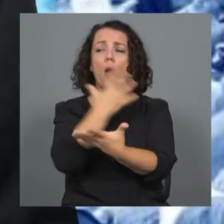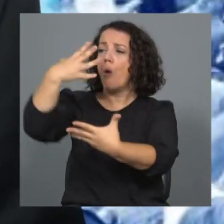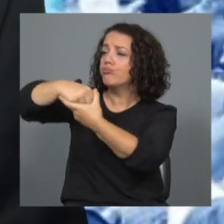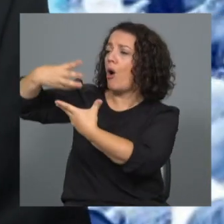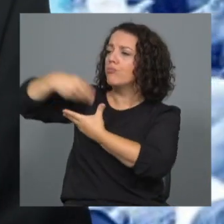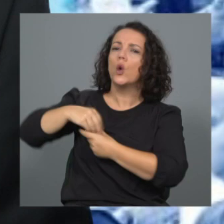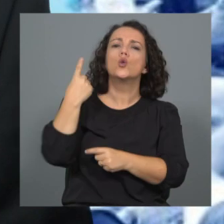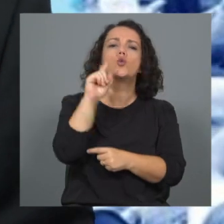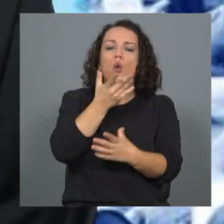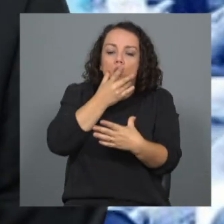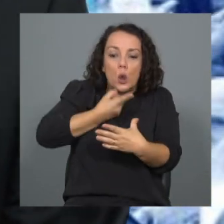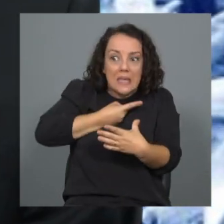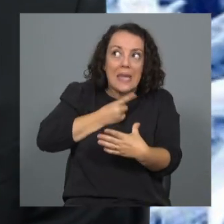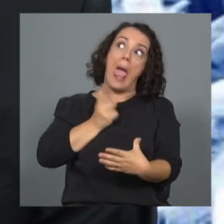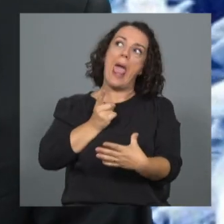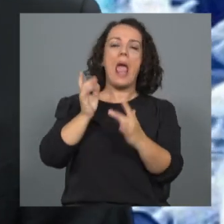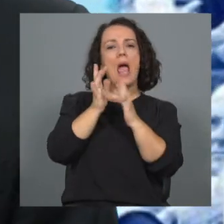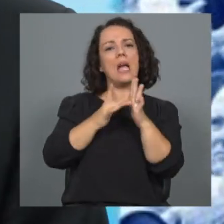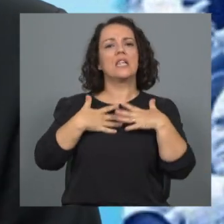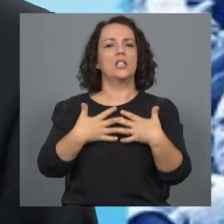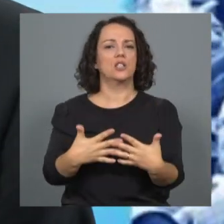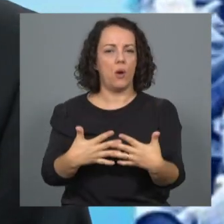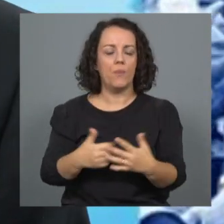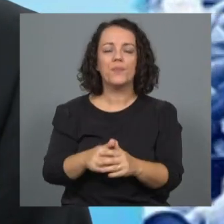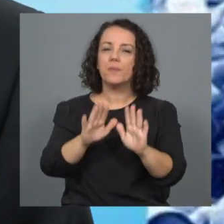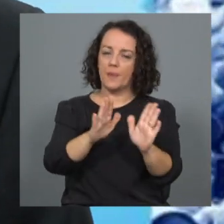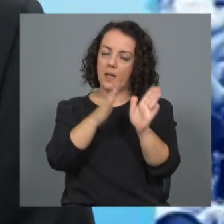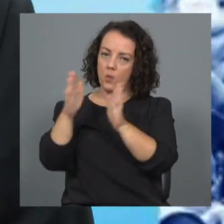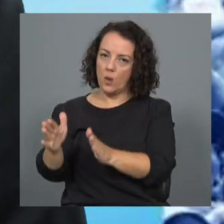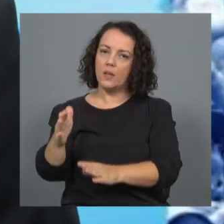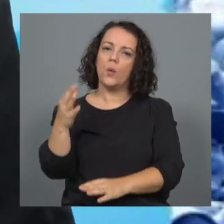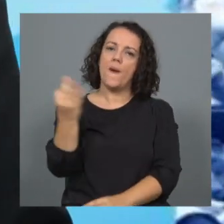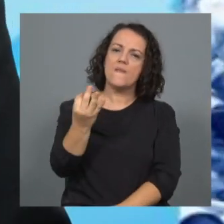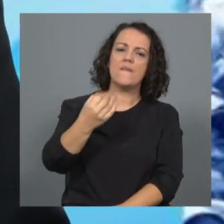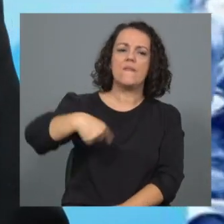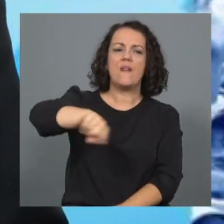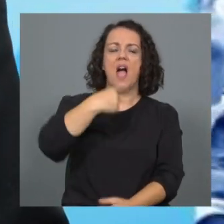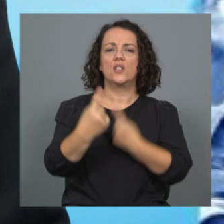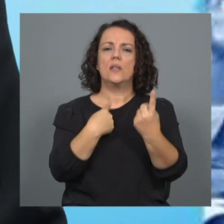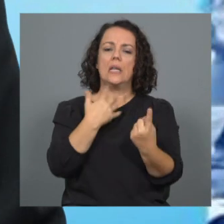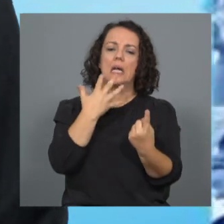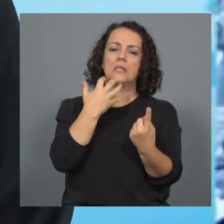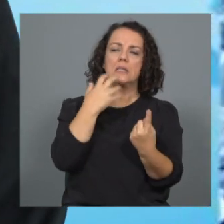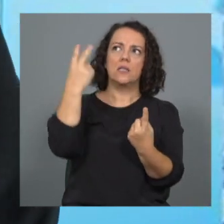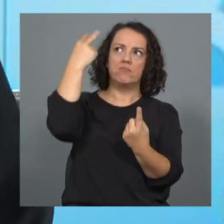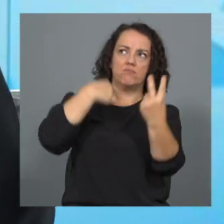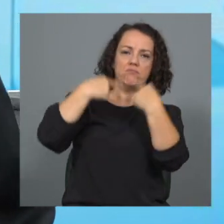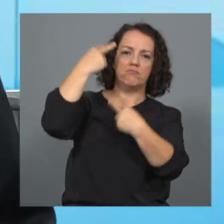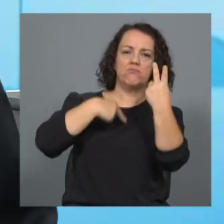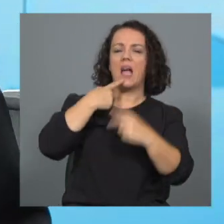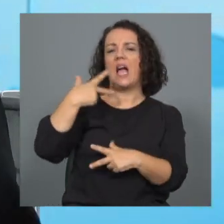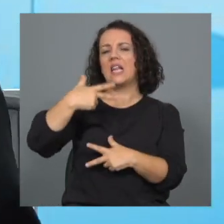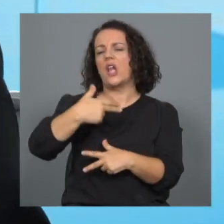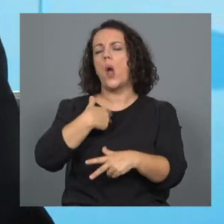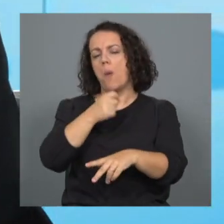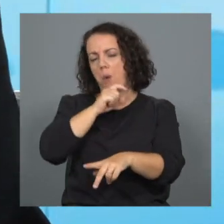fechado. Existe muitas vezes esse receio de ser criticado, de cair mal, de não sei o quê, não sei o que mais. Eu podia contar uma história pessoal, não